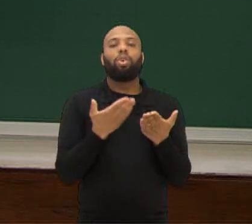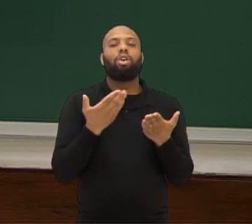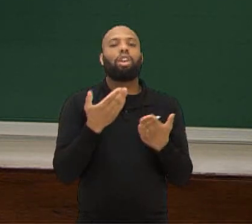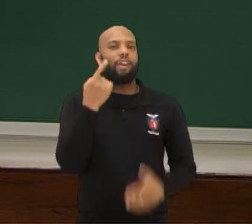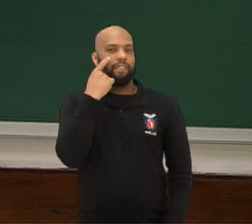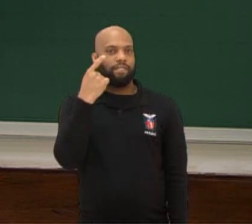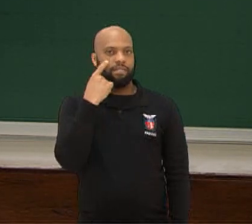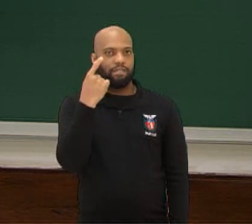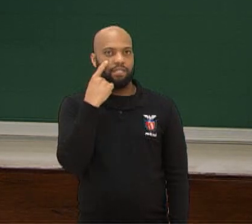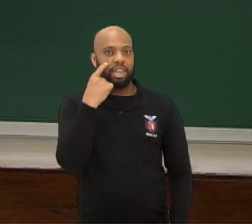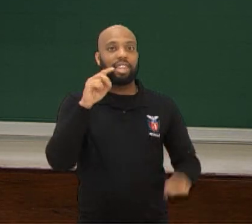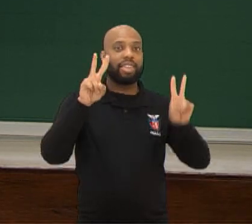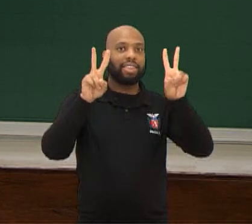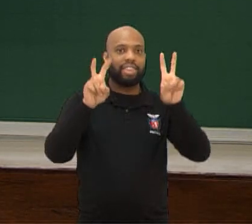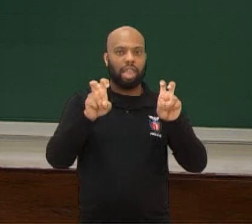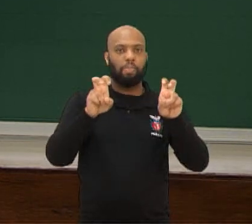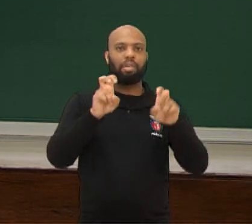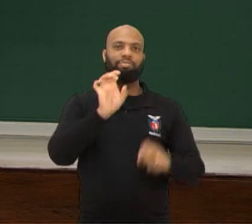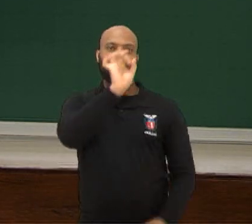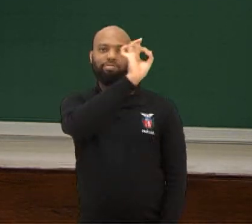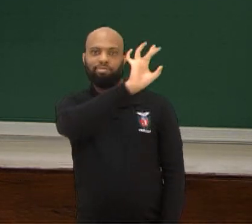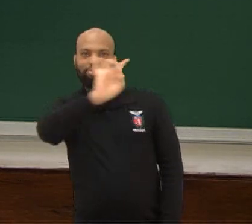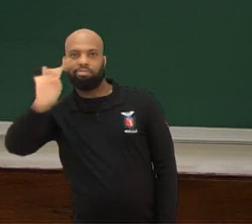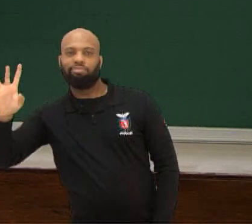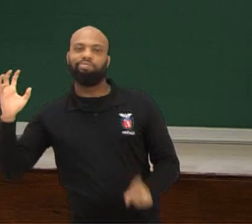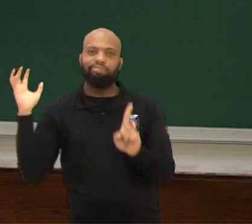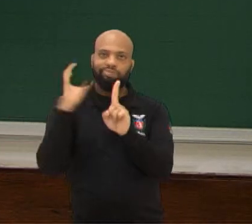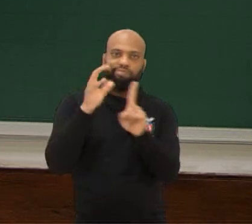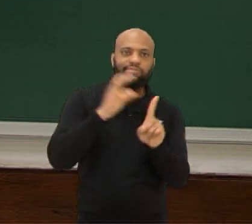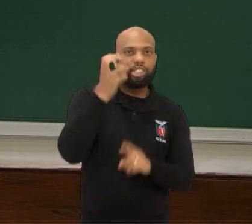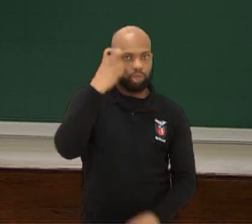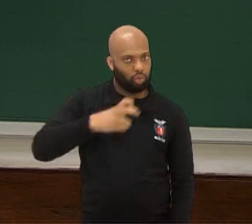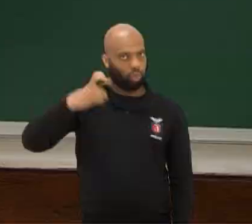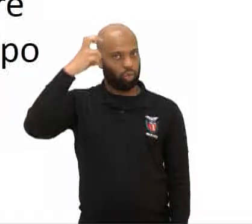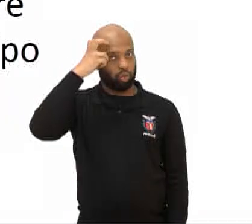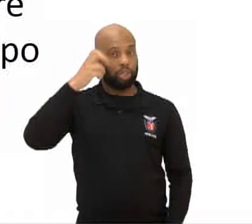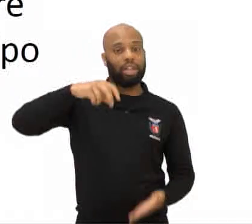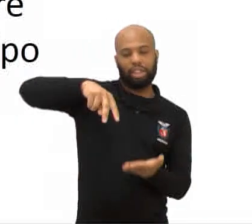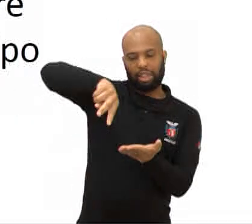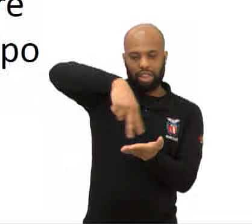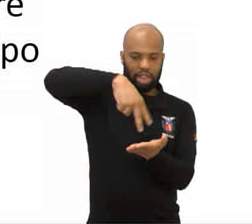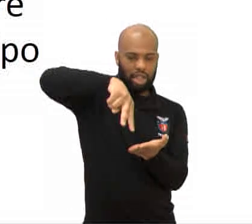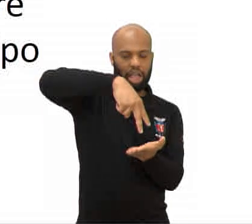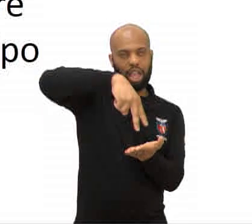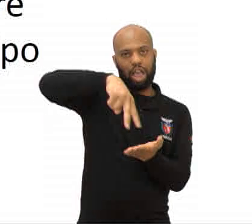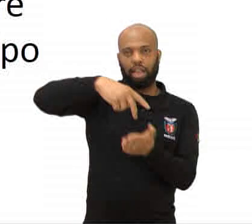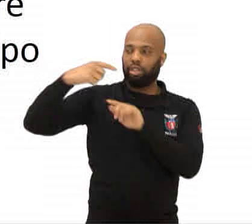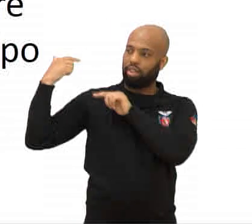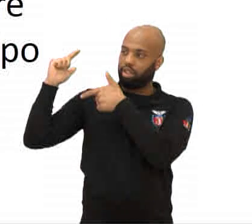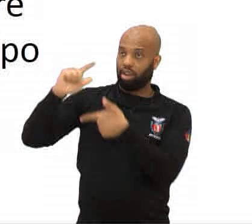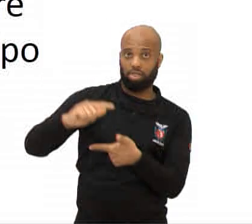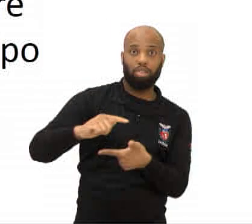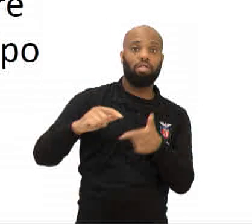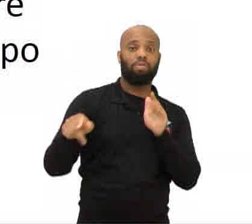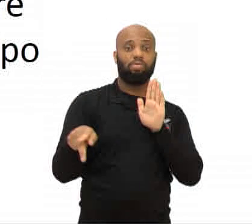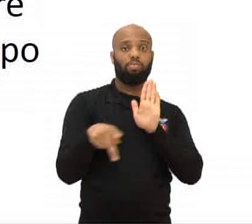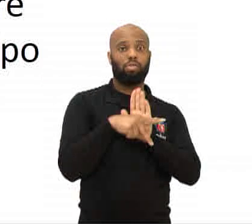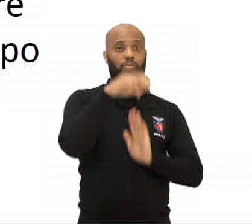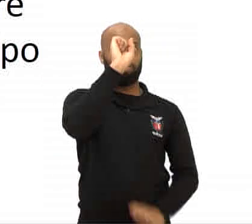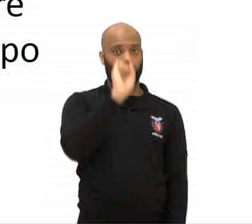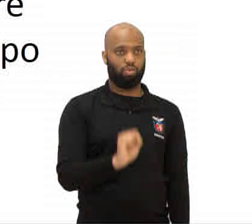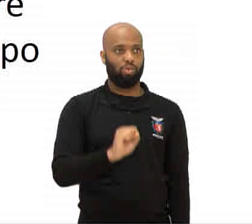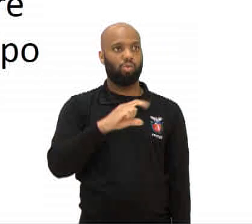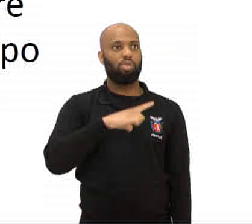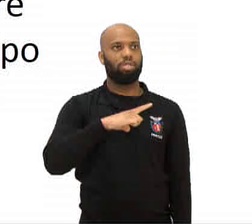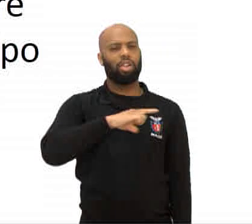pensar um pouquinho em cada uma das influências culturais, começando ali com as danças típicas da região sul. Então, nós vamos ter